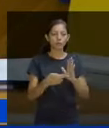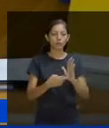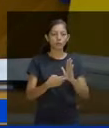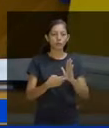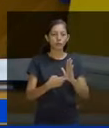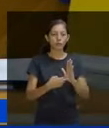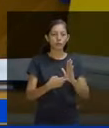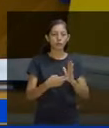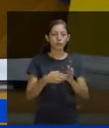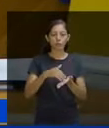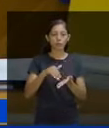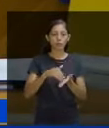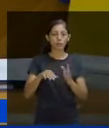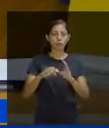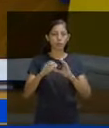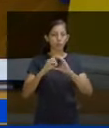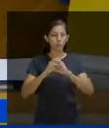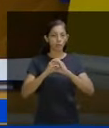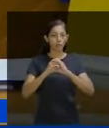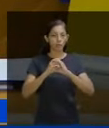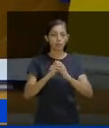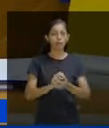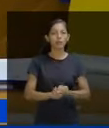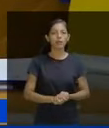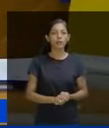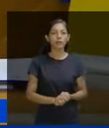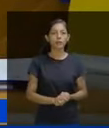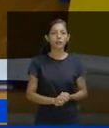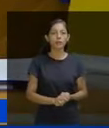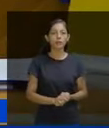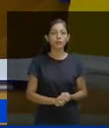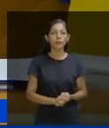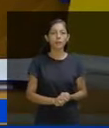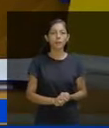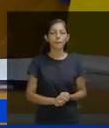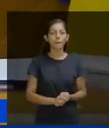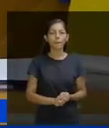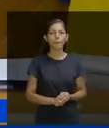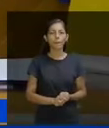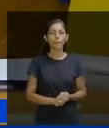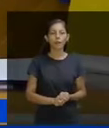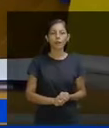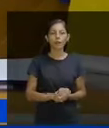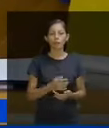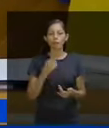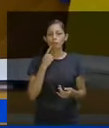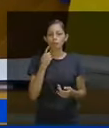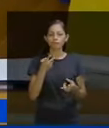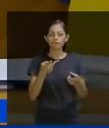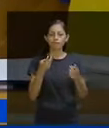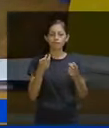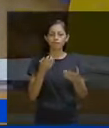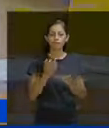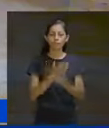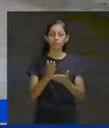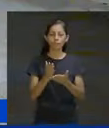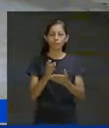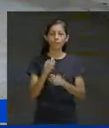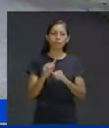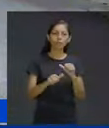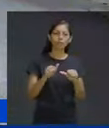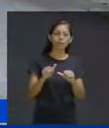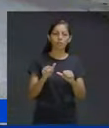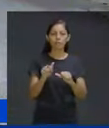do TRE e da outras providências, e assim, aqui é que eu vi aquelas inconsistências, Carmo. Falei para Vossa Excelência que eu tive